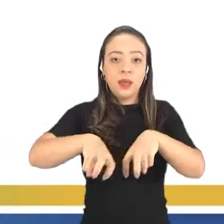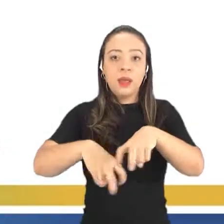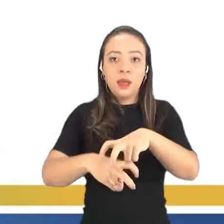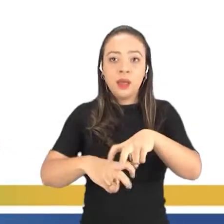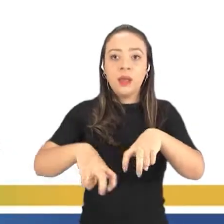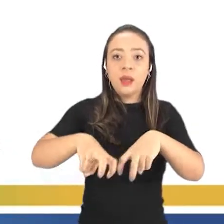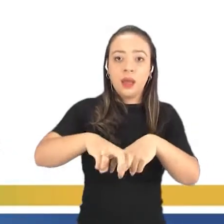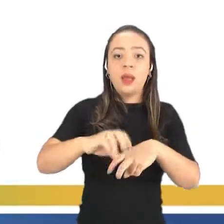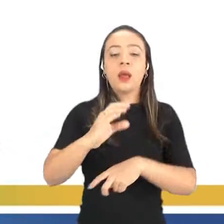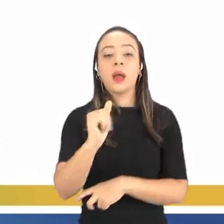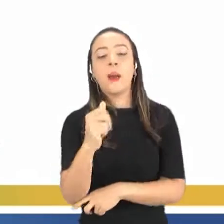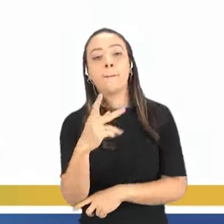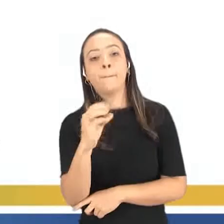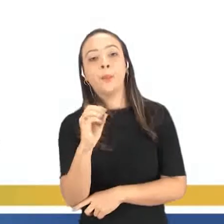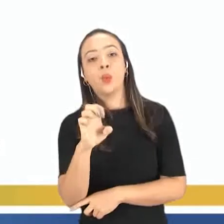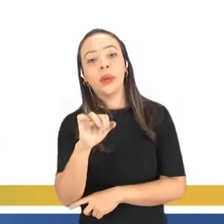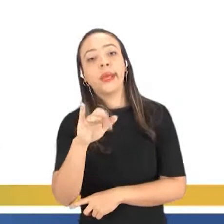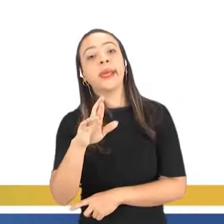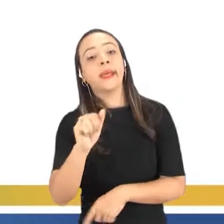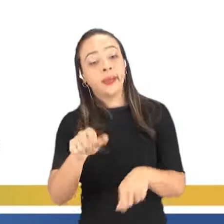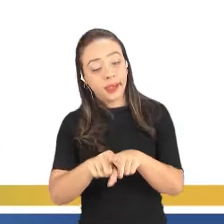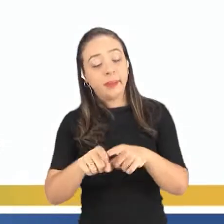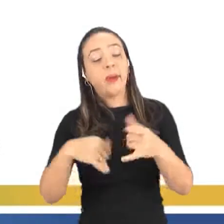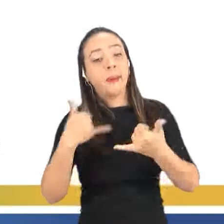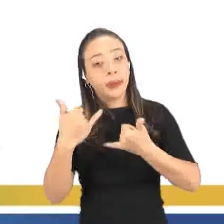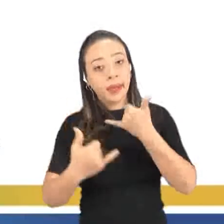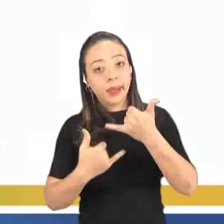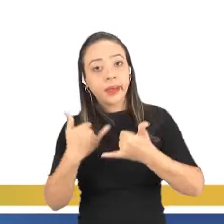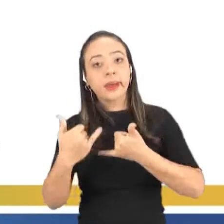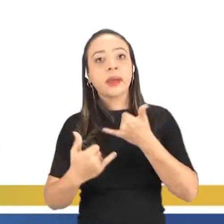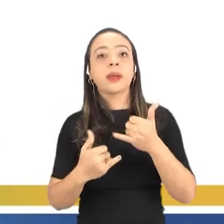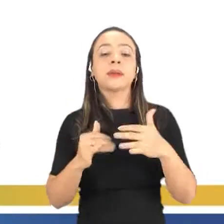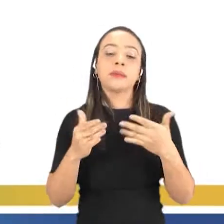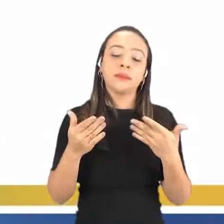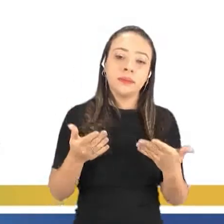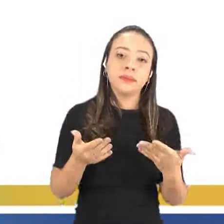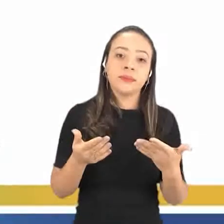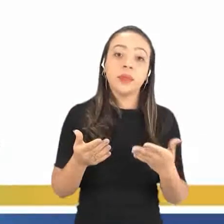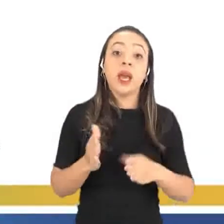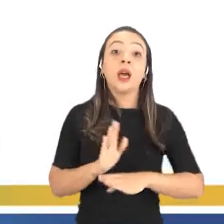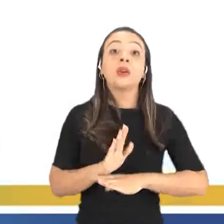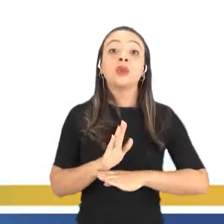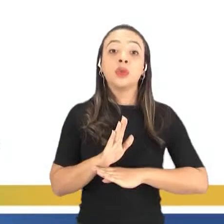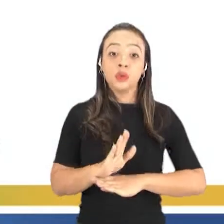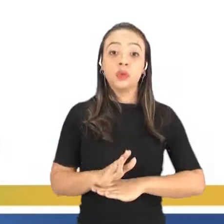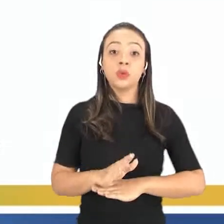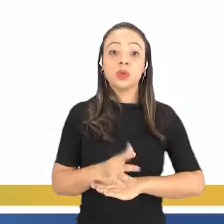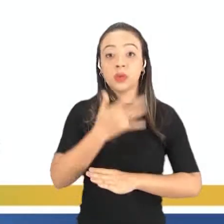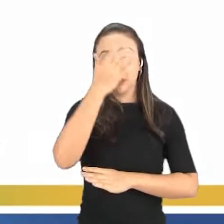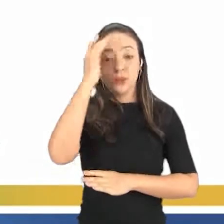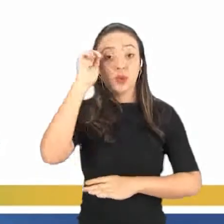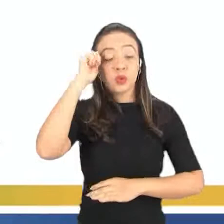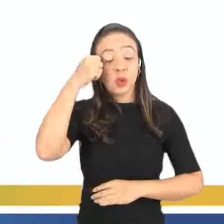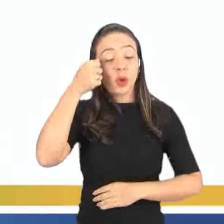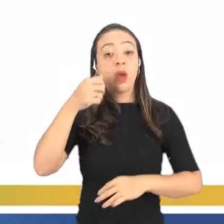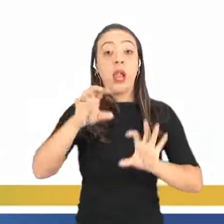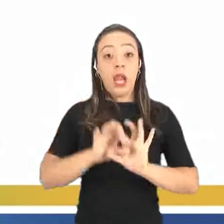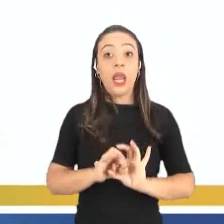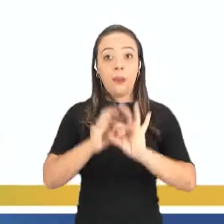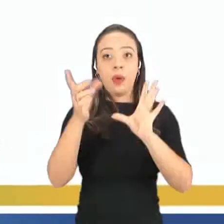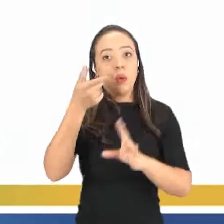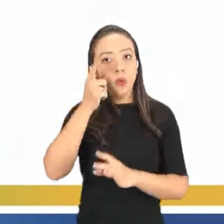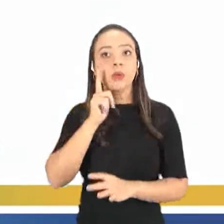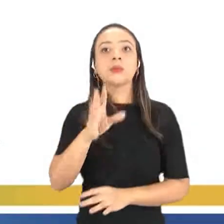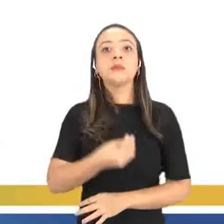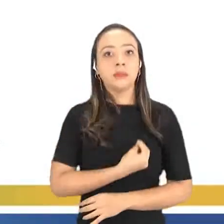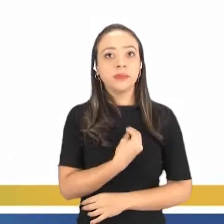ao mesmo tempo é um jogo, uma luta. Foi um meio que garantiu a sobrevivência do negro liberto. O berimbau